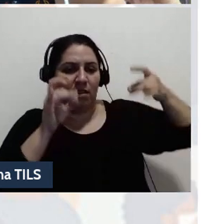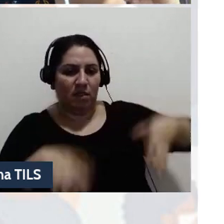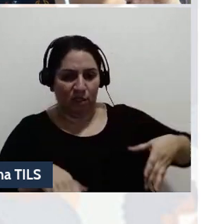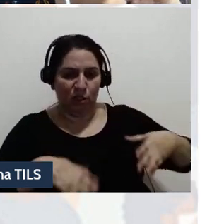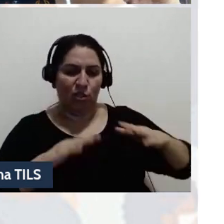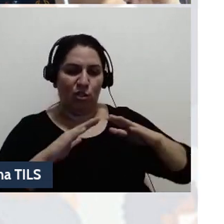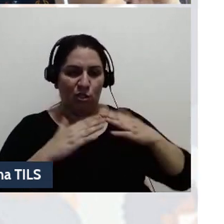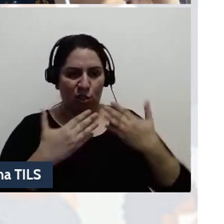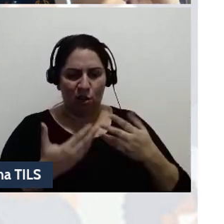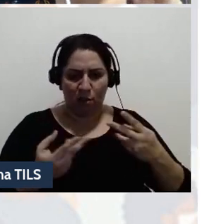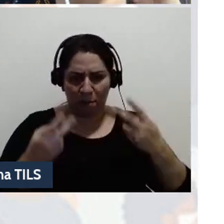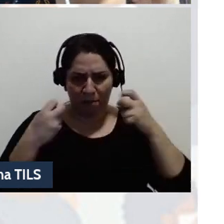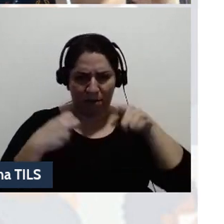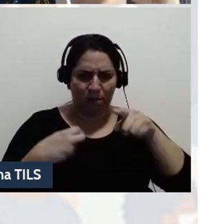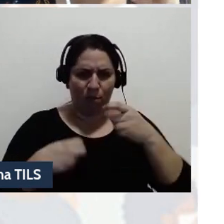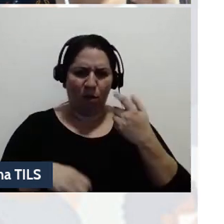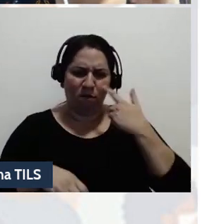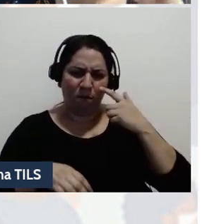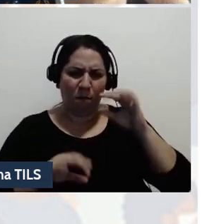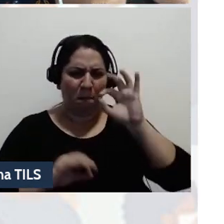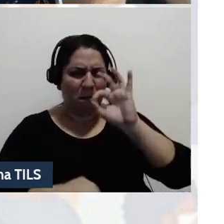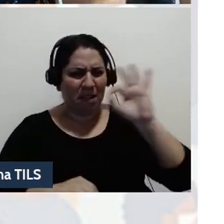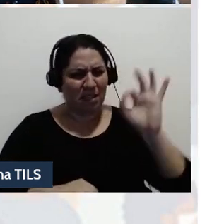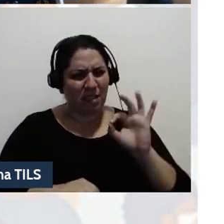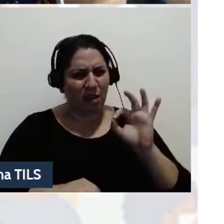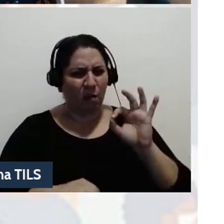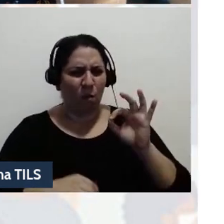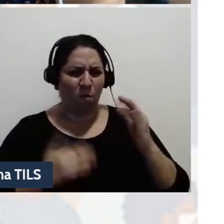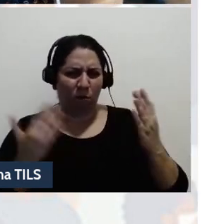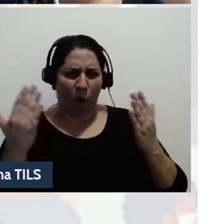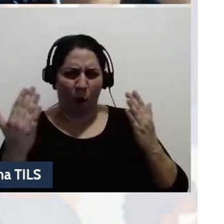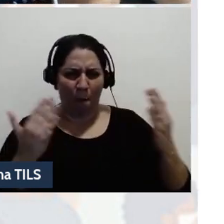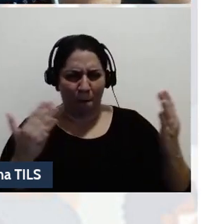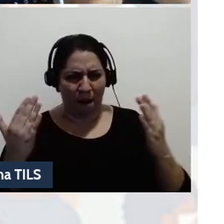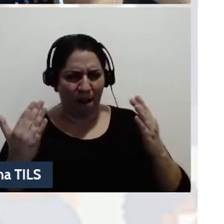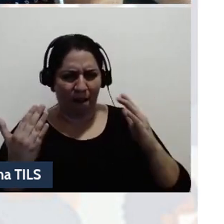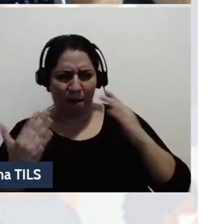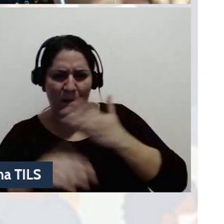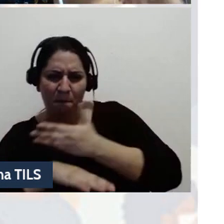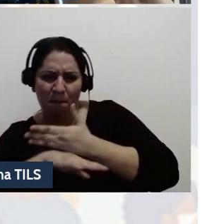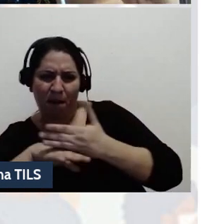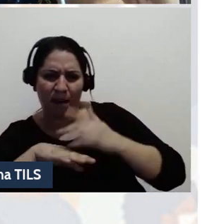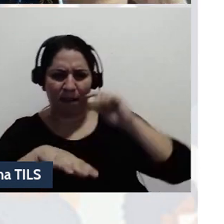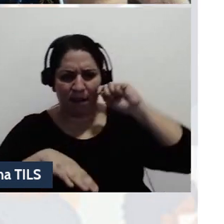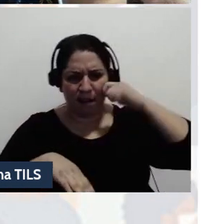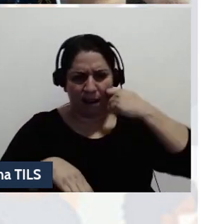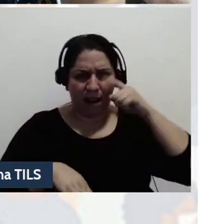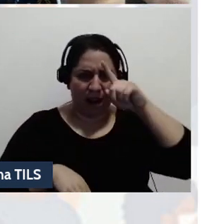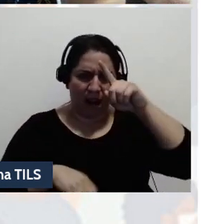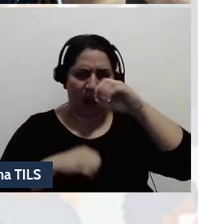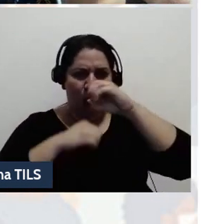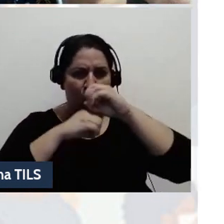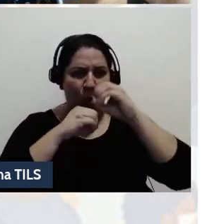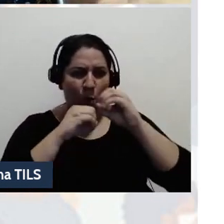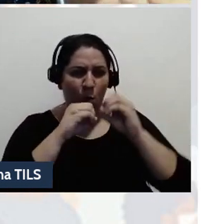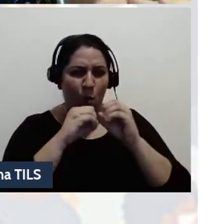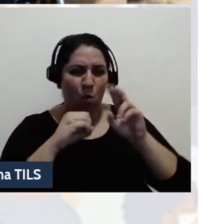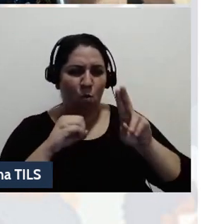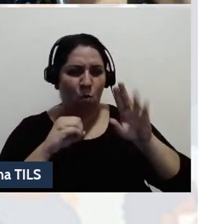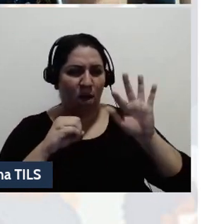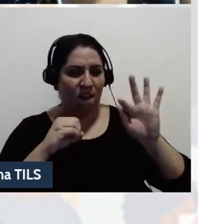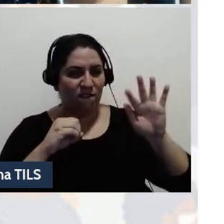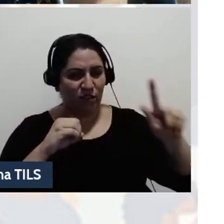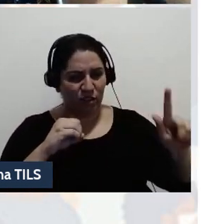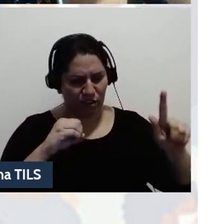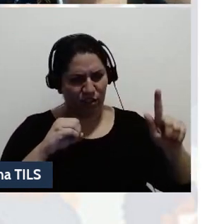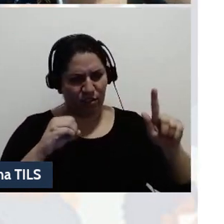aí dessa troca de proporção entre brancos e negros no curso de letras da UFG como um sintoma dessa evasão. Então,